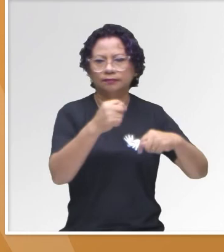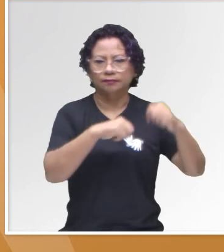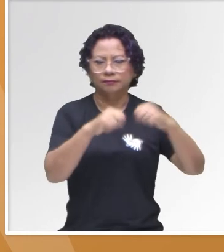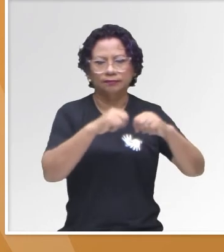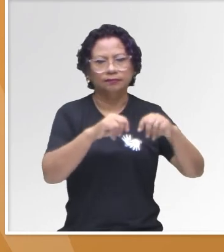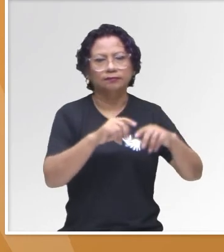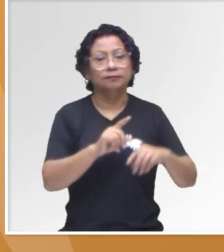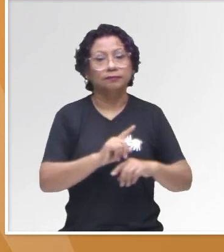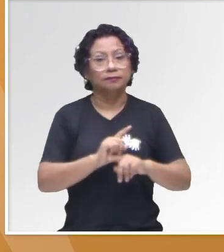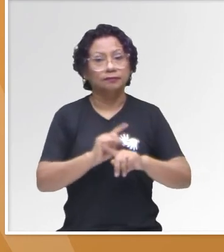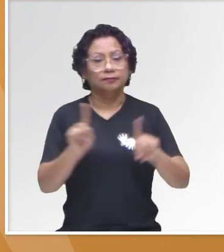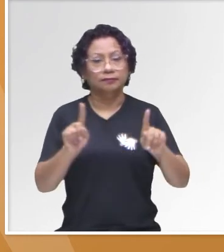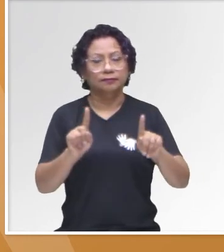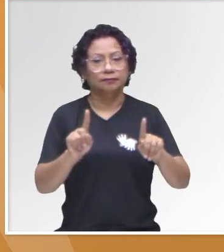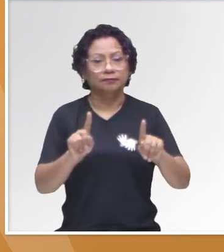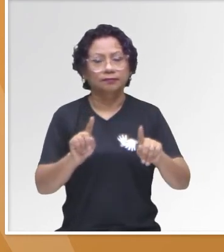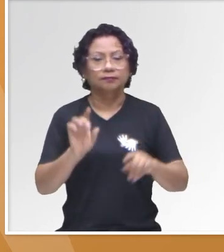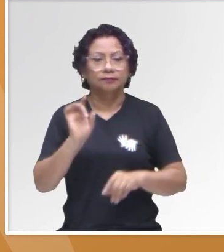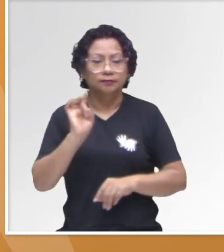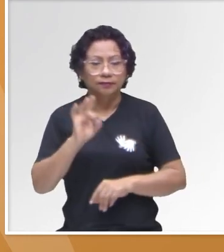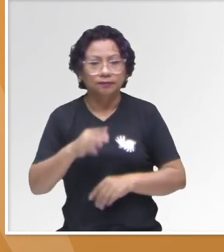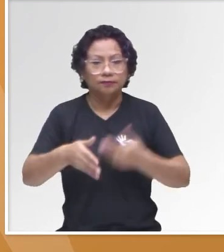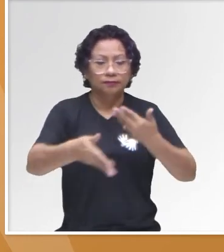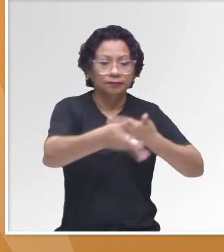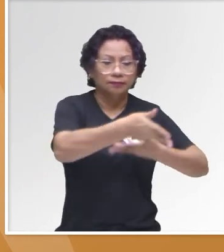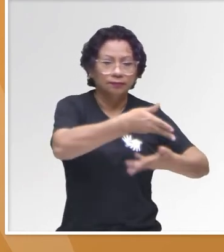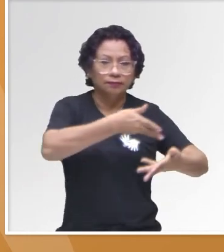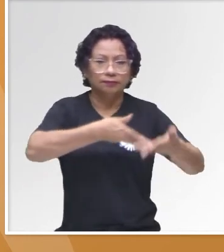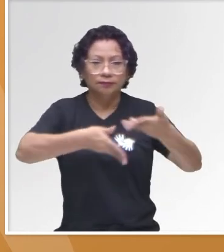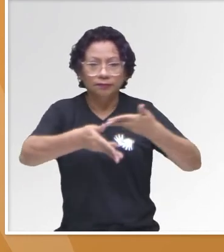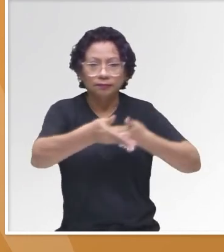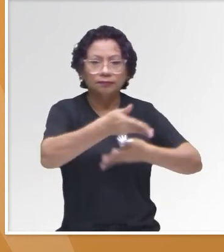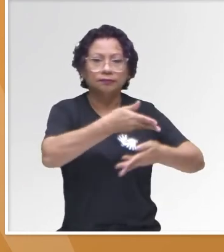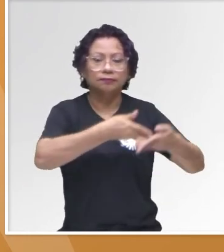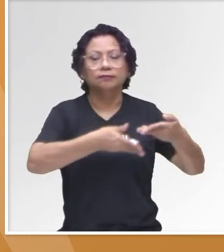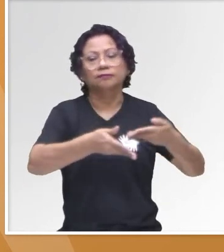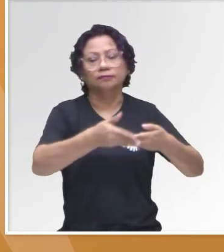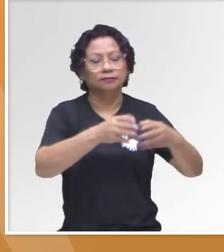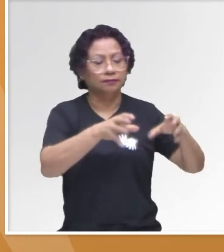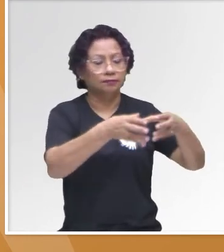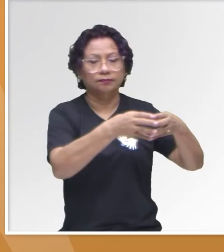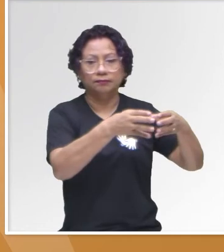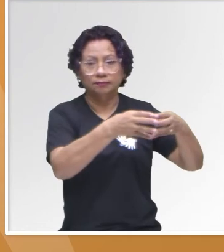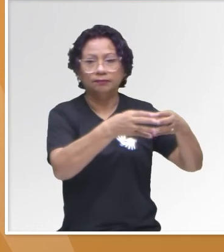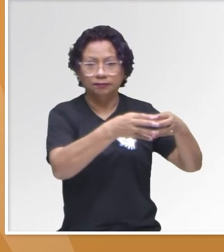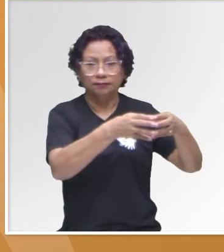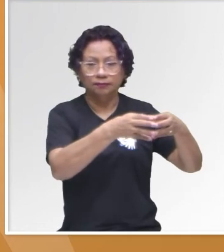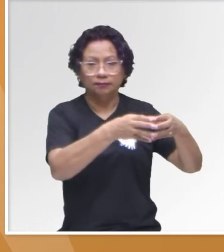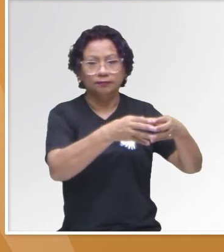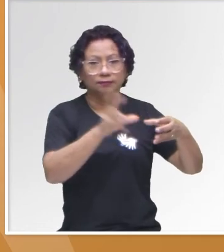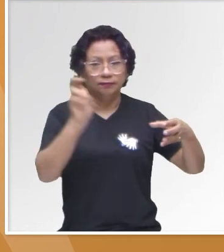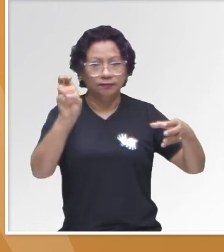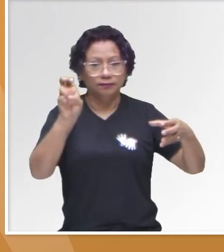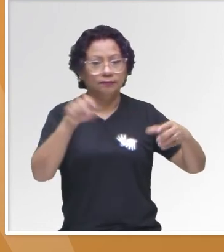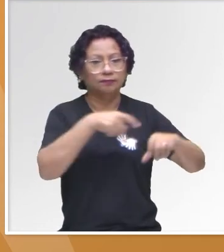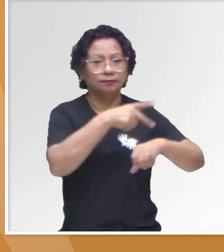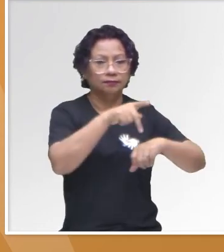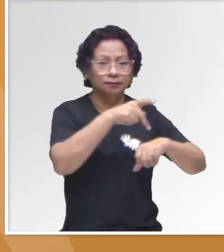nada mais é que um mecanismo internacional, né, que foi criado entre eles, e também não